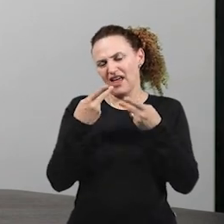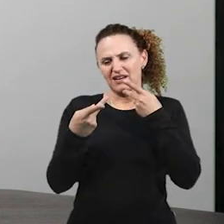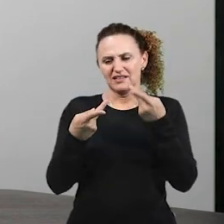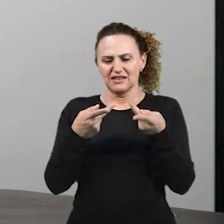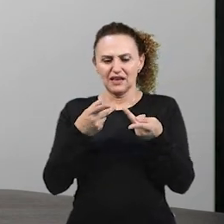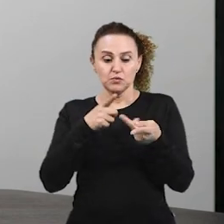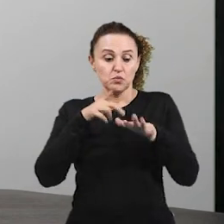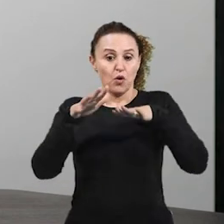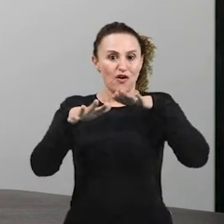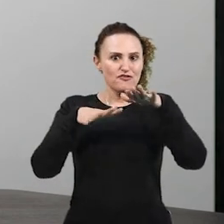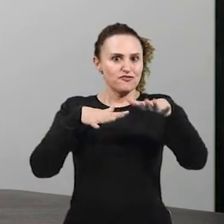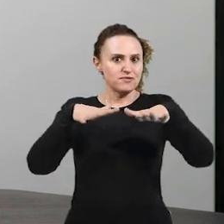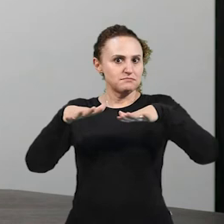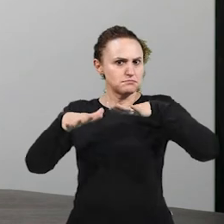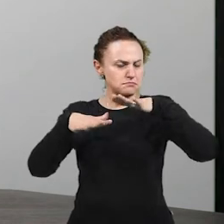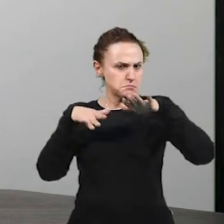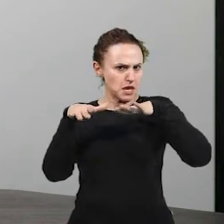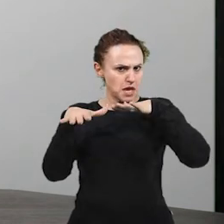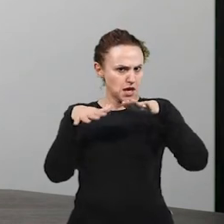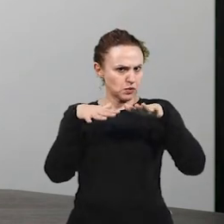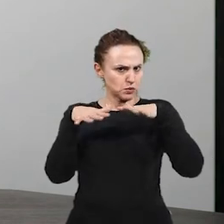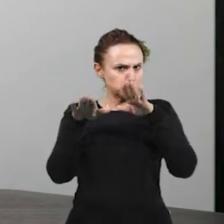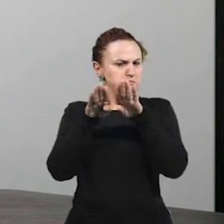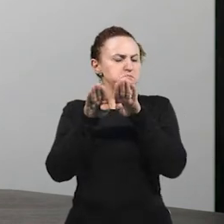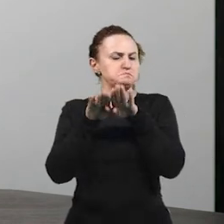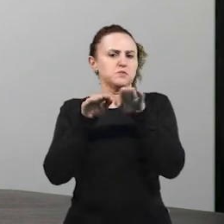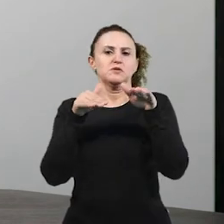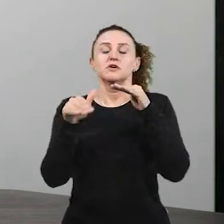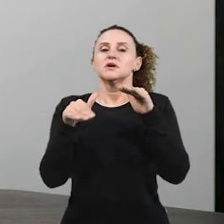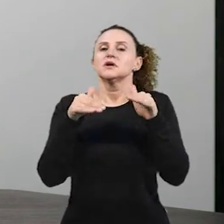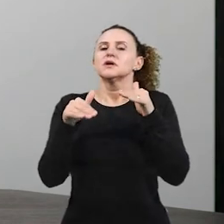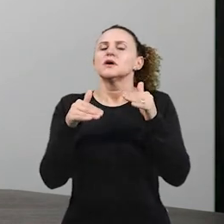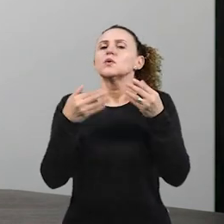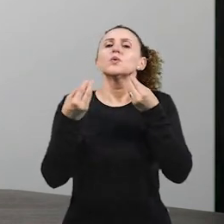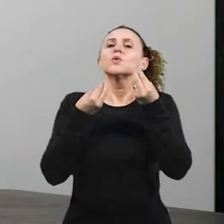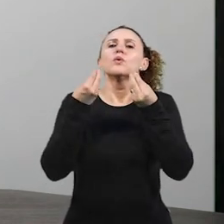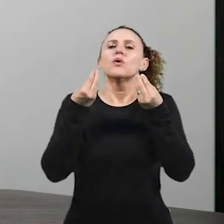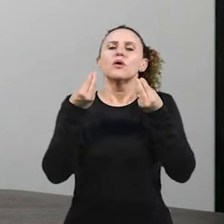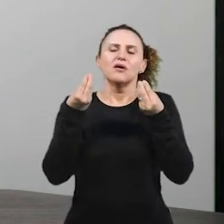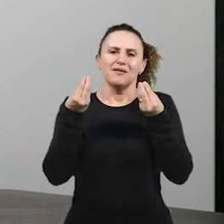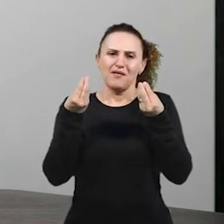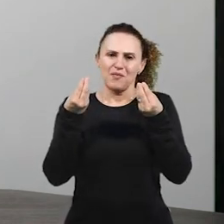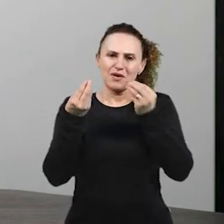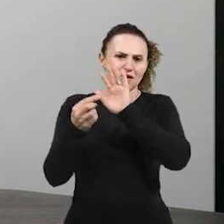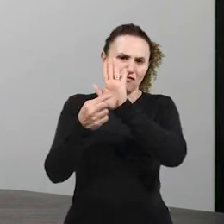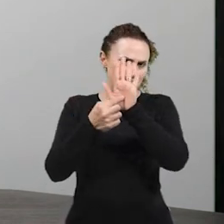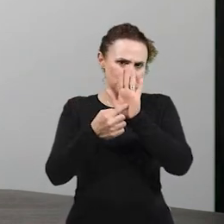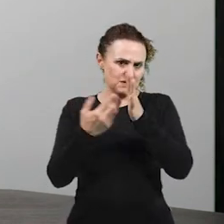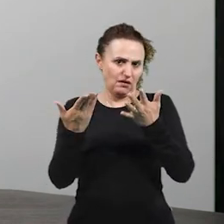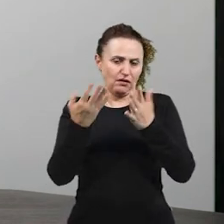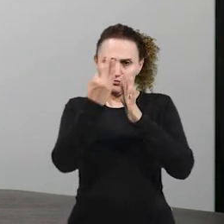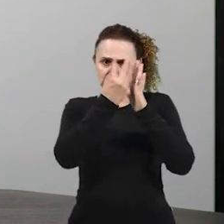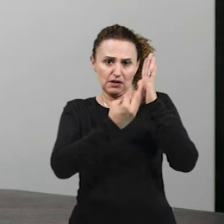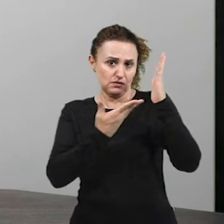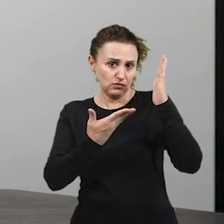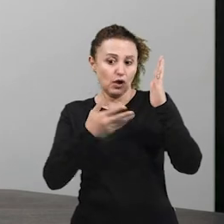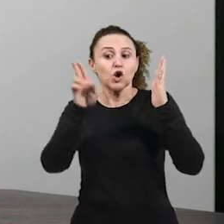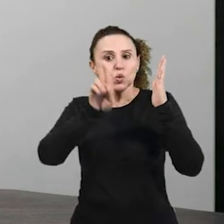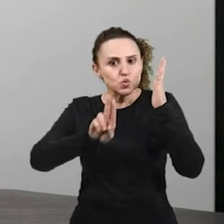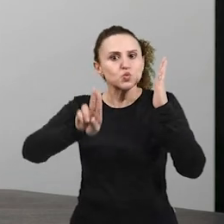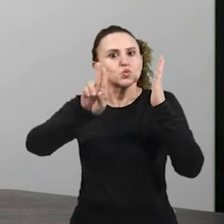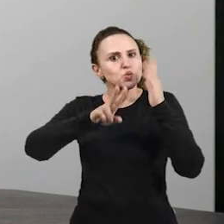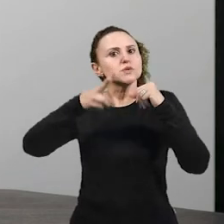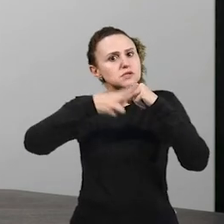movimento que algo que não está em constante movimento como que eu eu mostro isso no texto